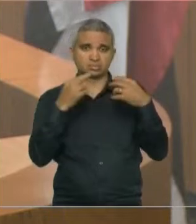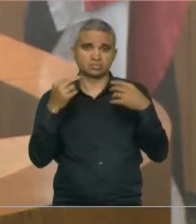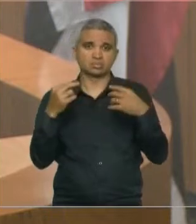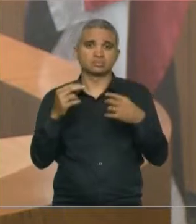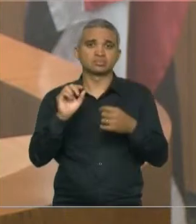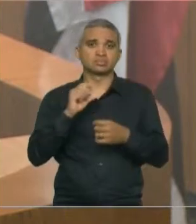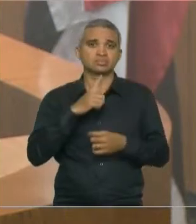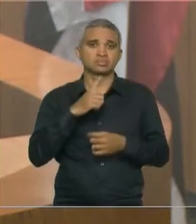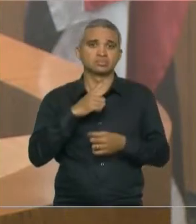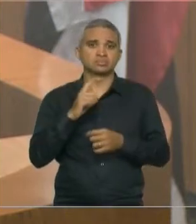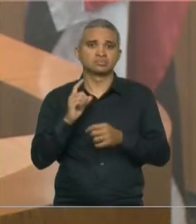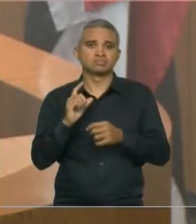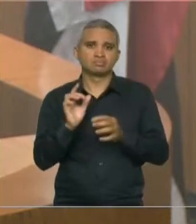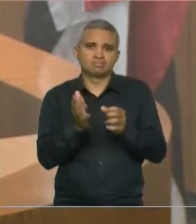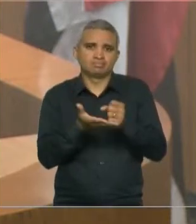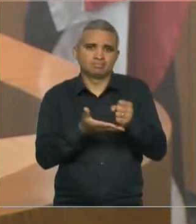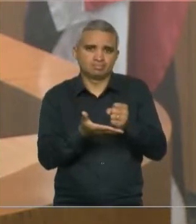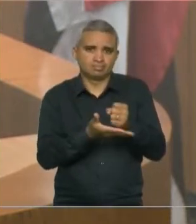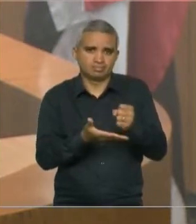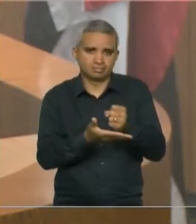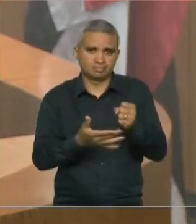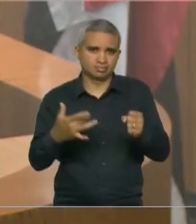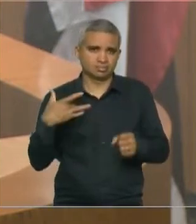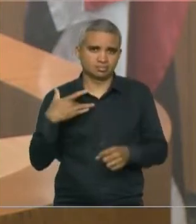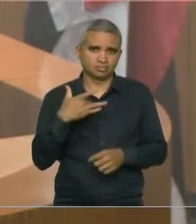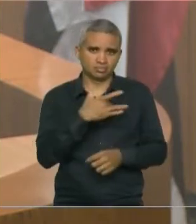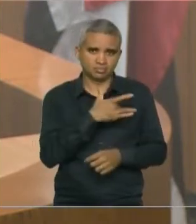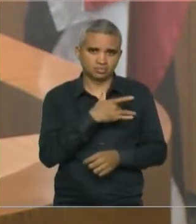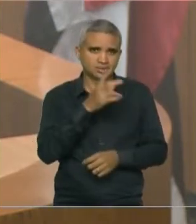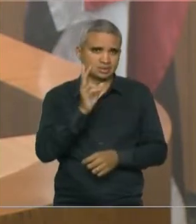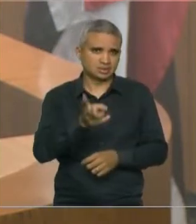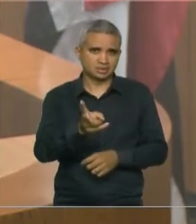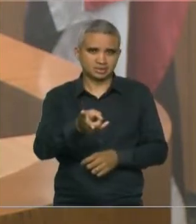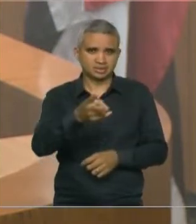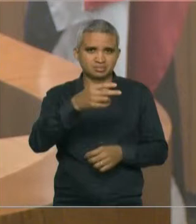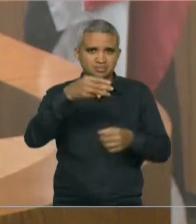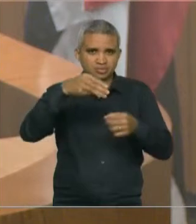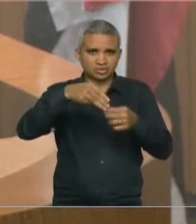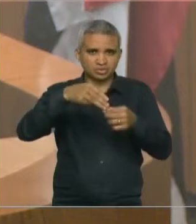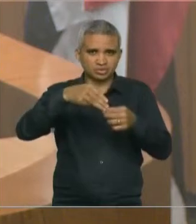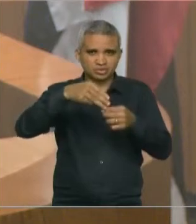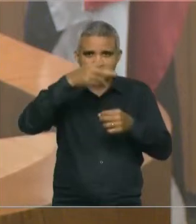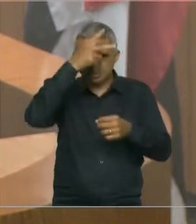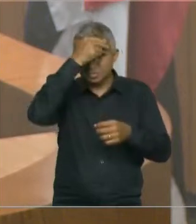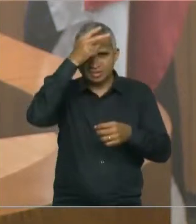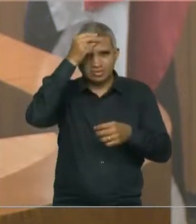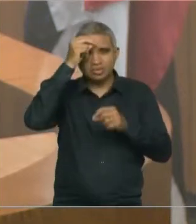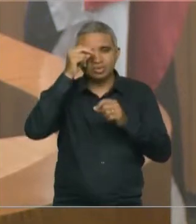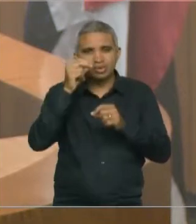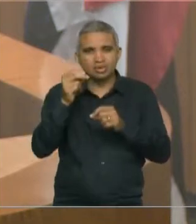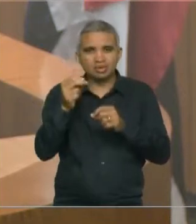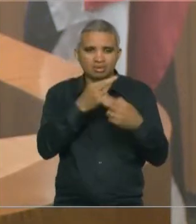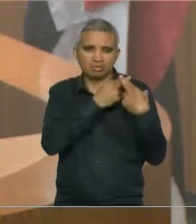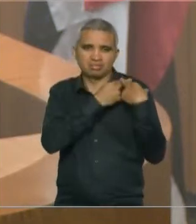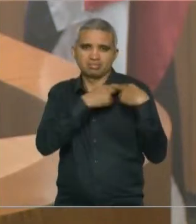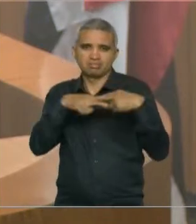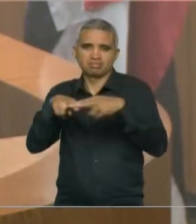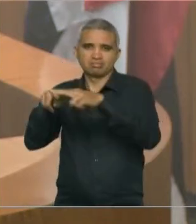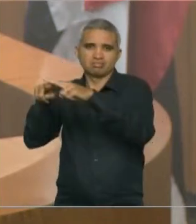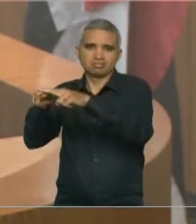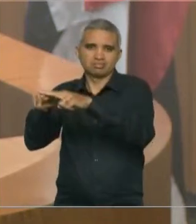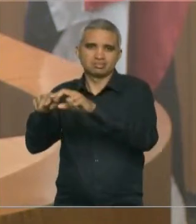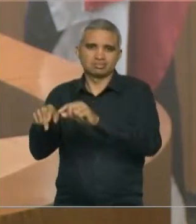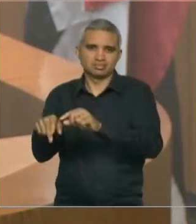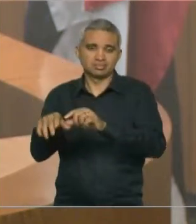média complexidade, e não o fazem, empurram literalmente para o Estado, que tem feito um trabalho que muitas vezes ele não